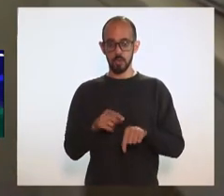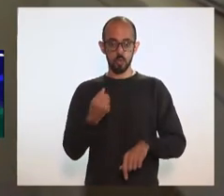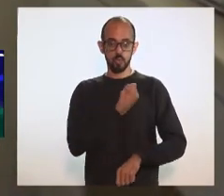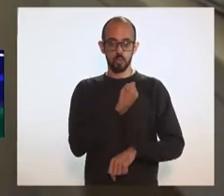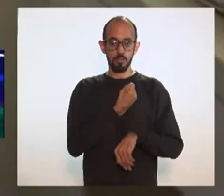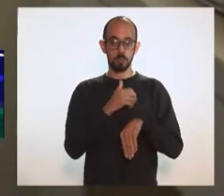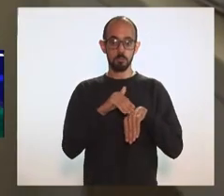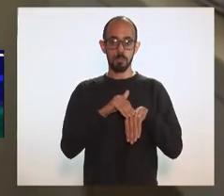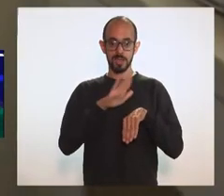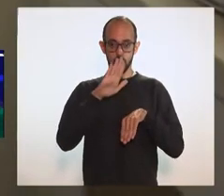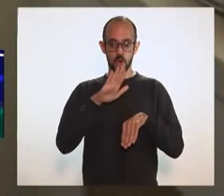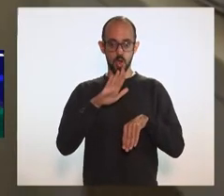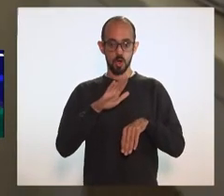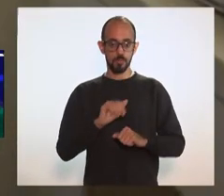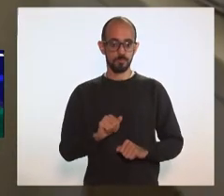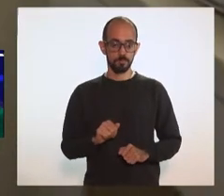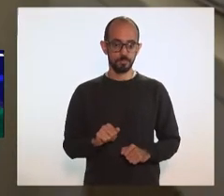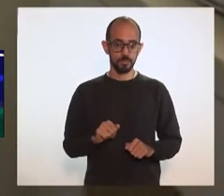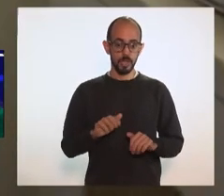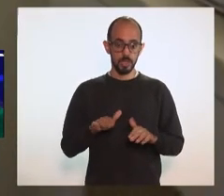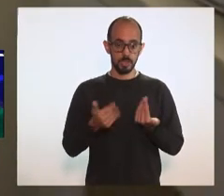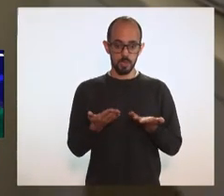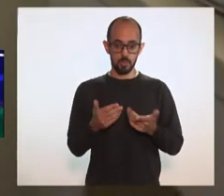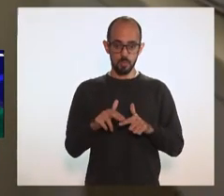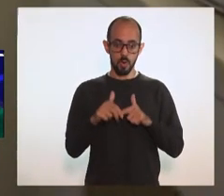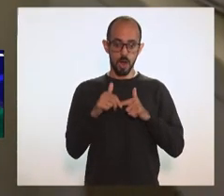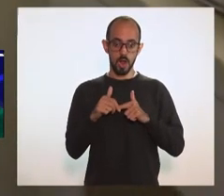Olha, diante desses números